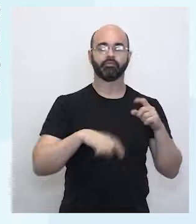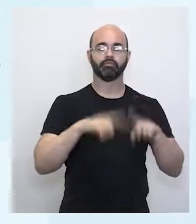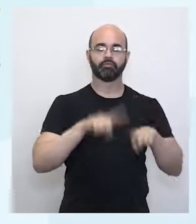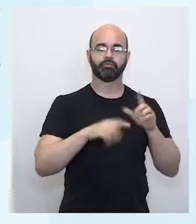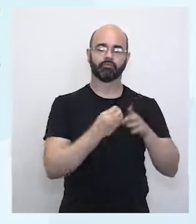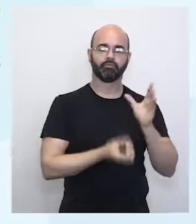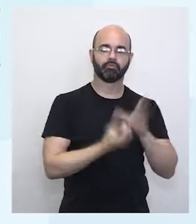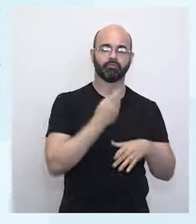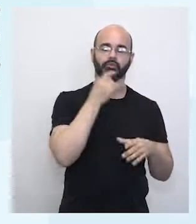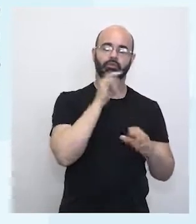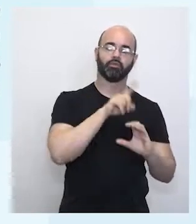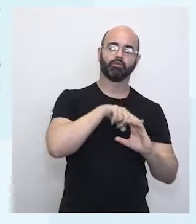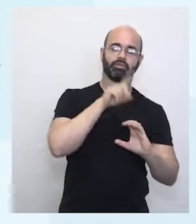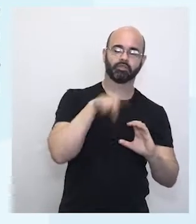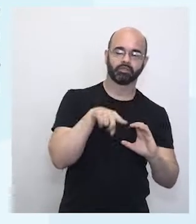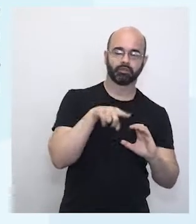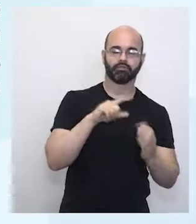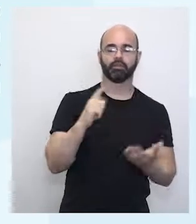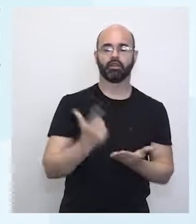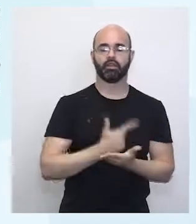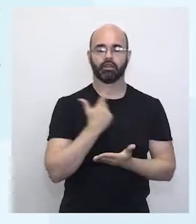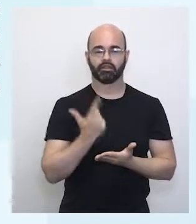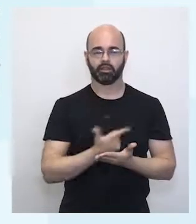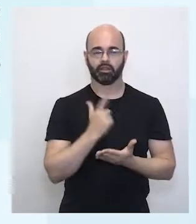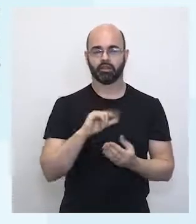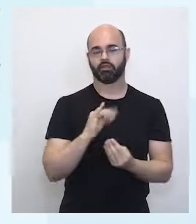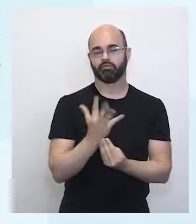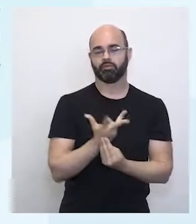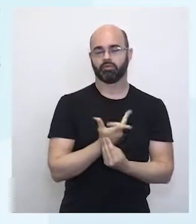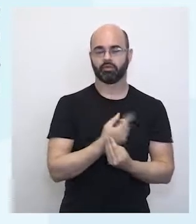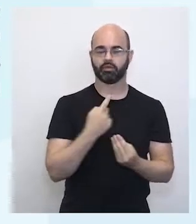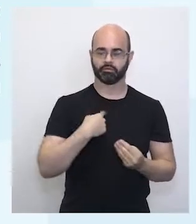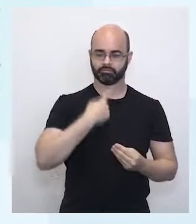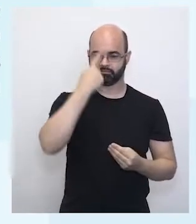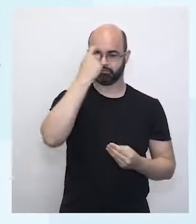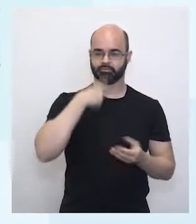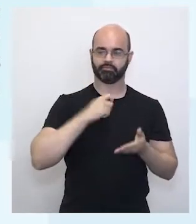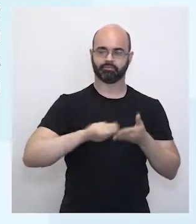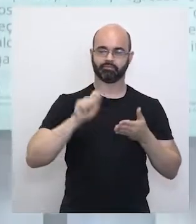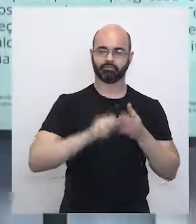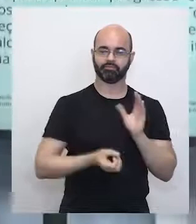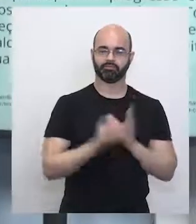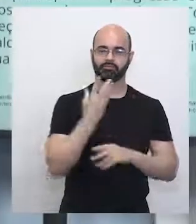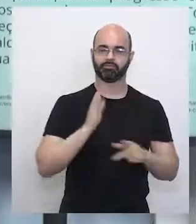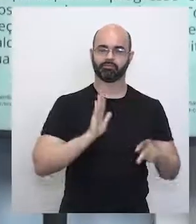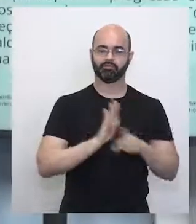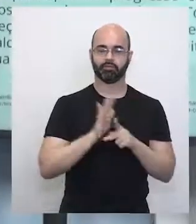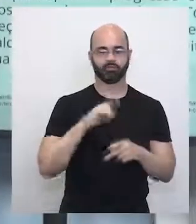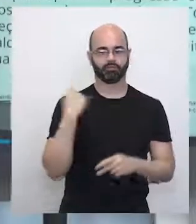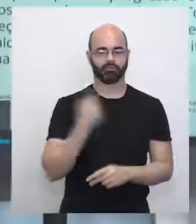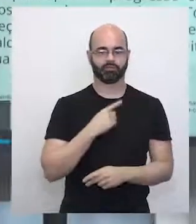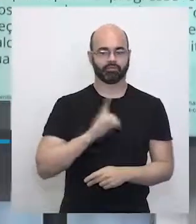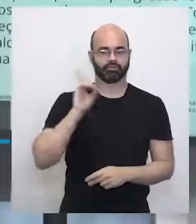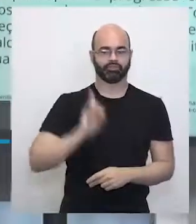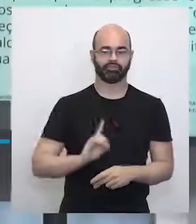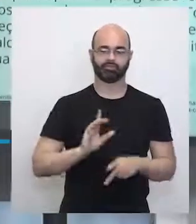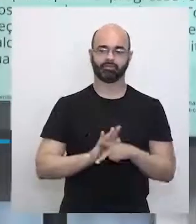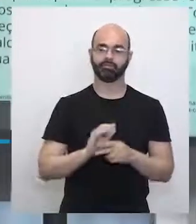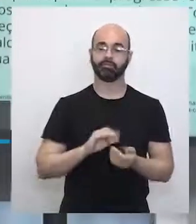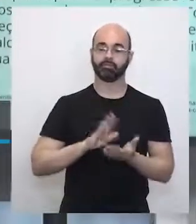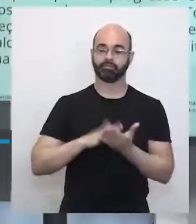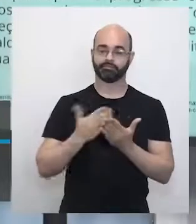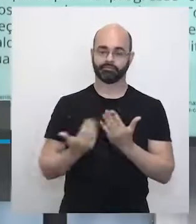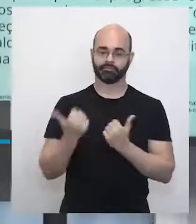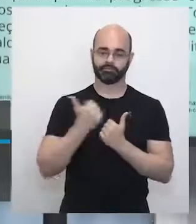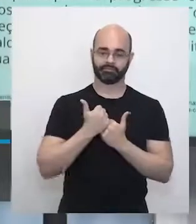produção científica, literária ou artística da sua autoria. E, logicamente, né, as comunidades tradicionais fazem parte